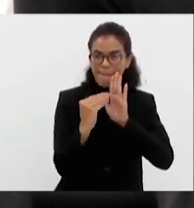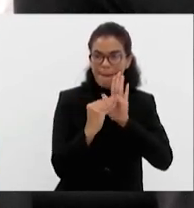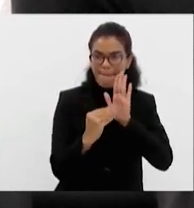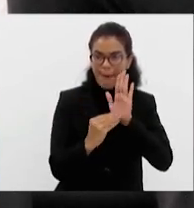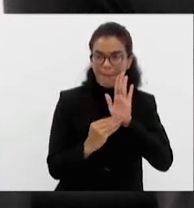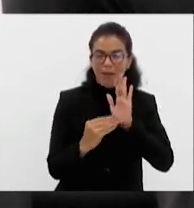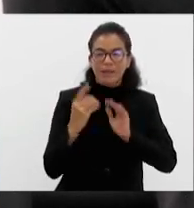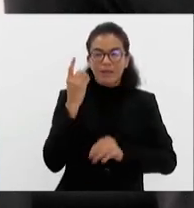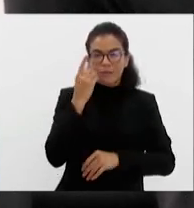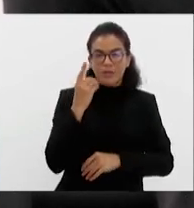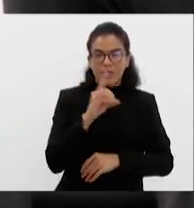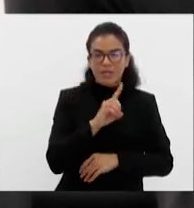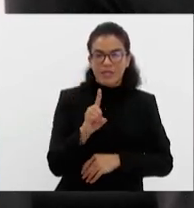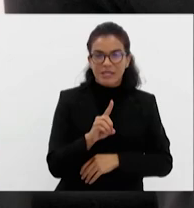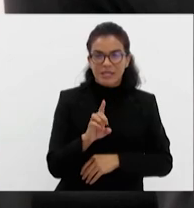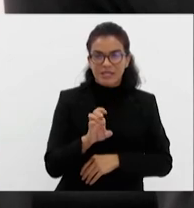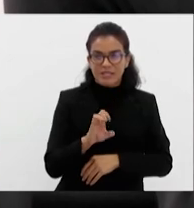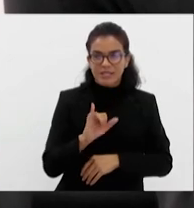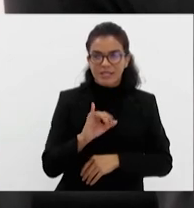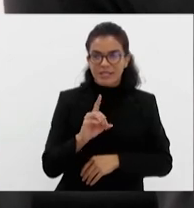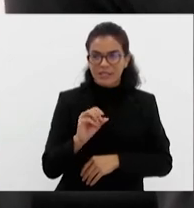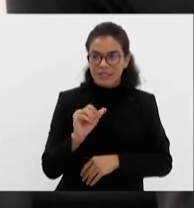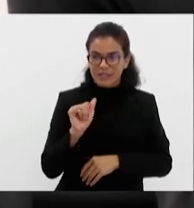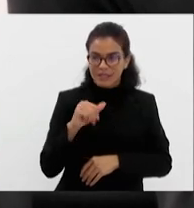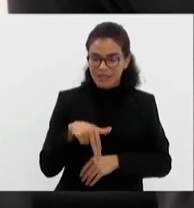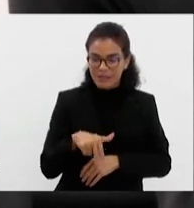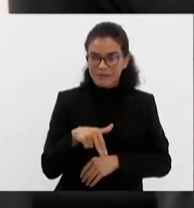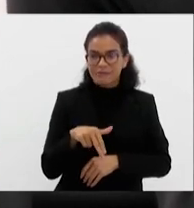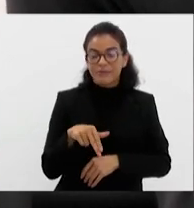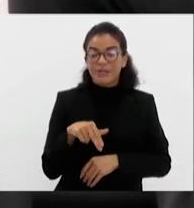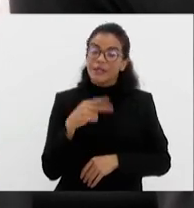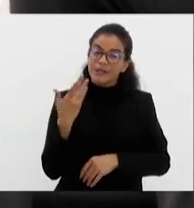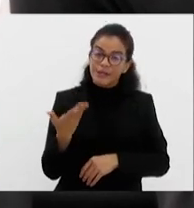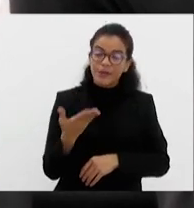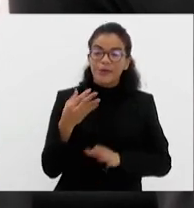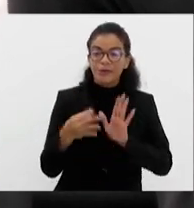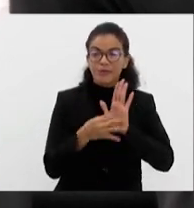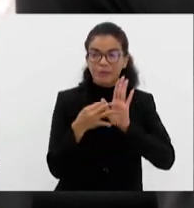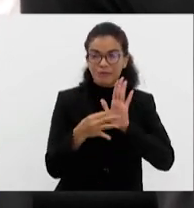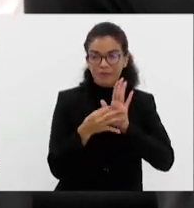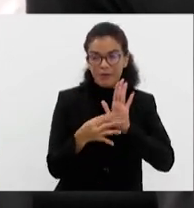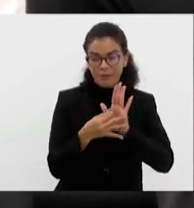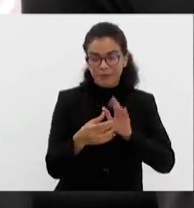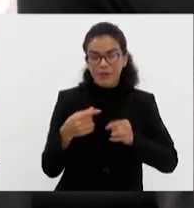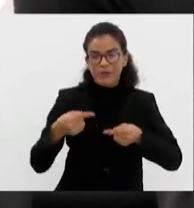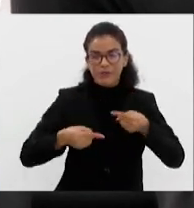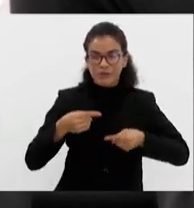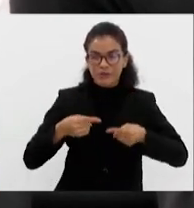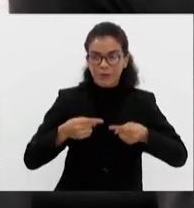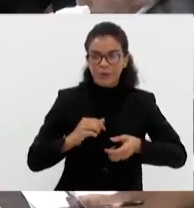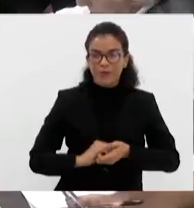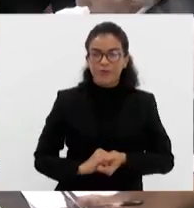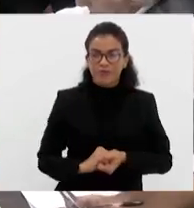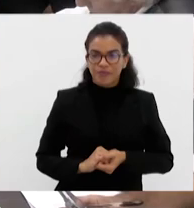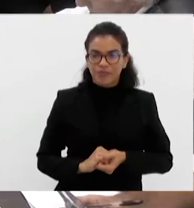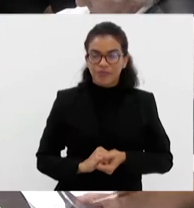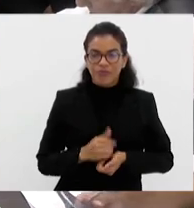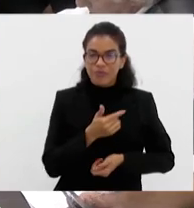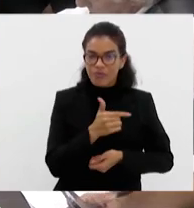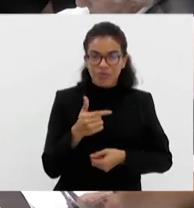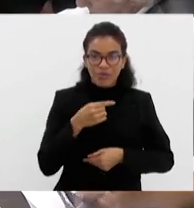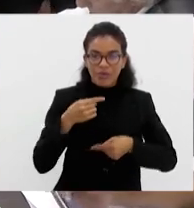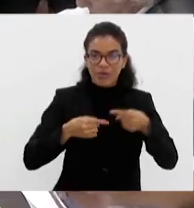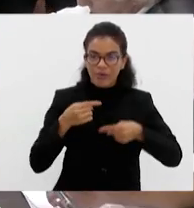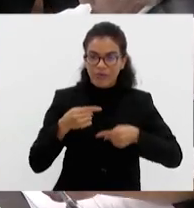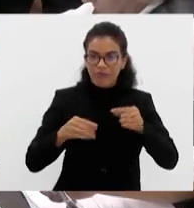Zeidan achava importante, e o parecer ficou juridicidade com emendas. Em discussão. Não havendo quem queira